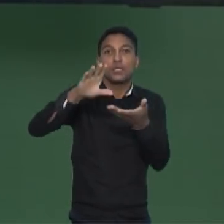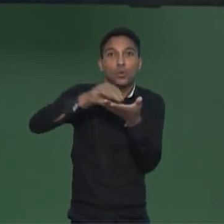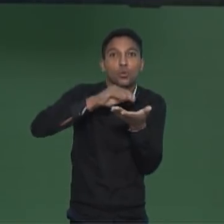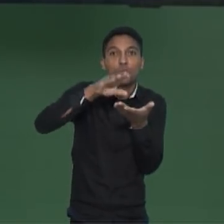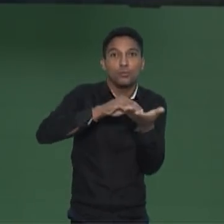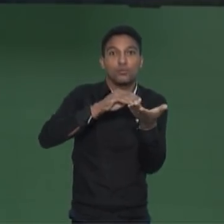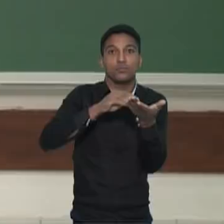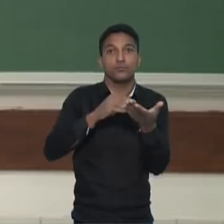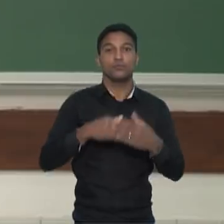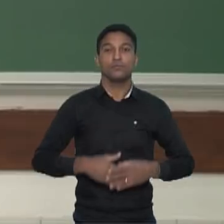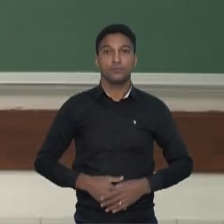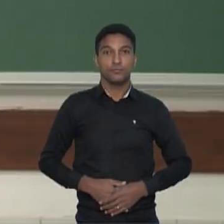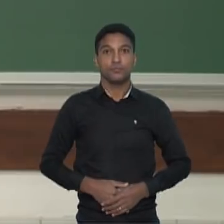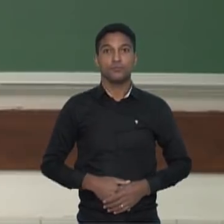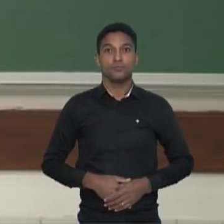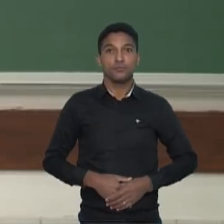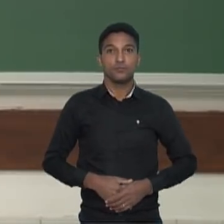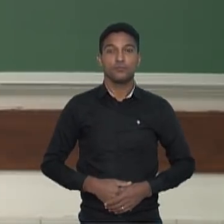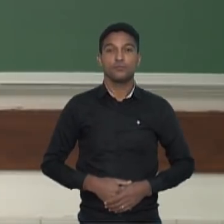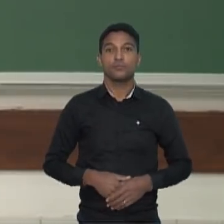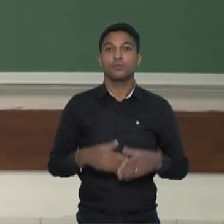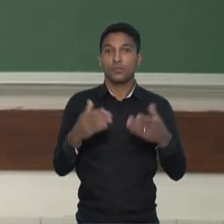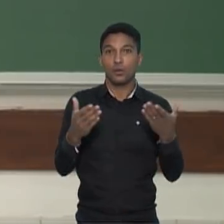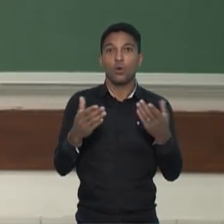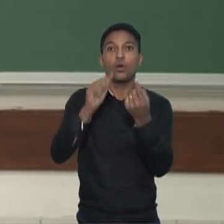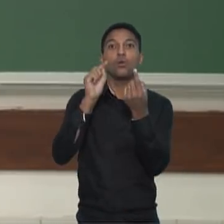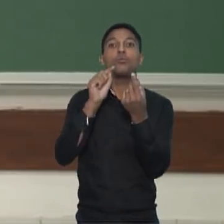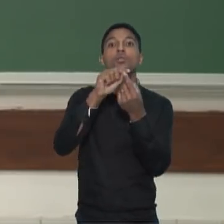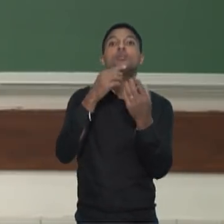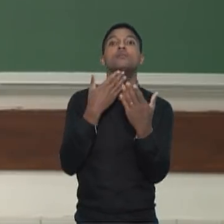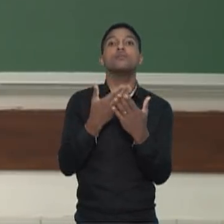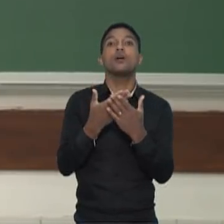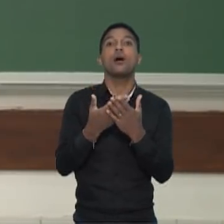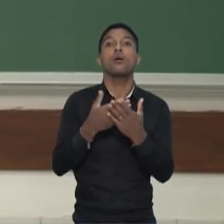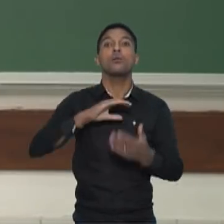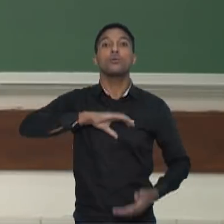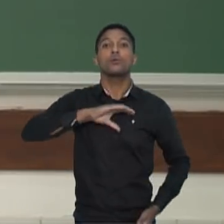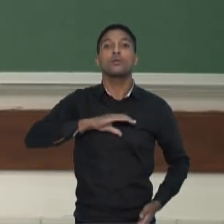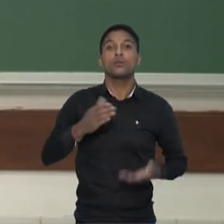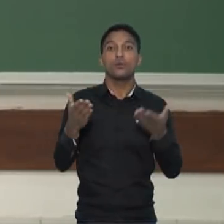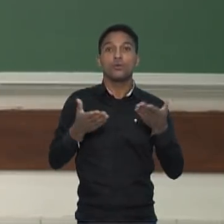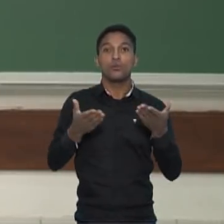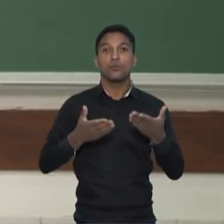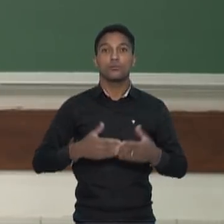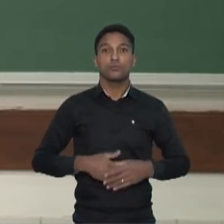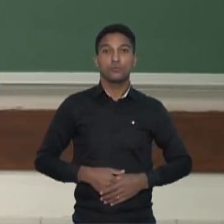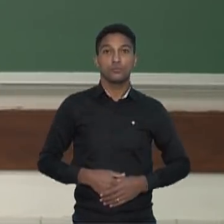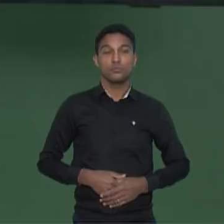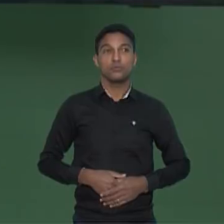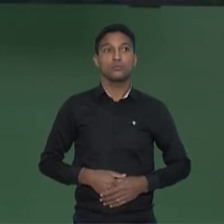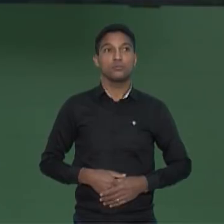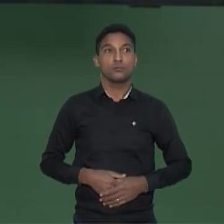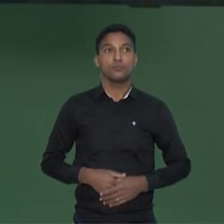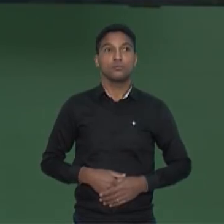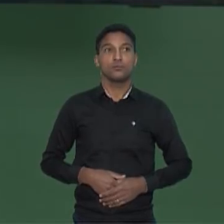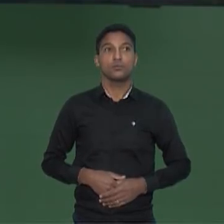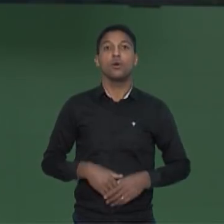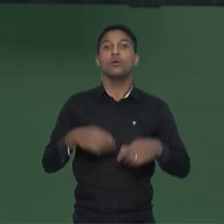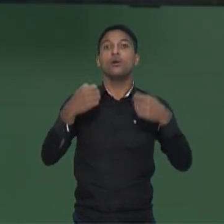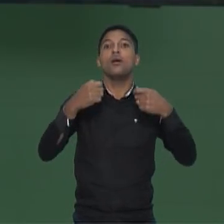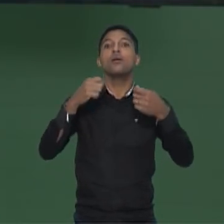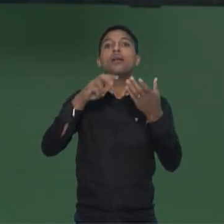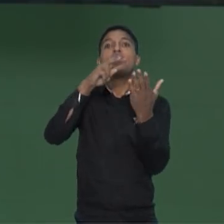ok? Vamos aos nossos objetivos de hoje. Eles são ler